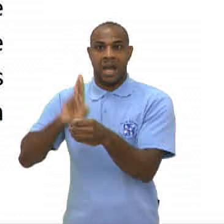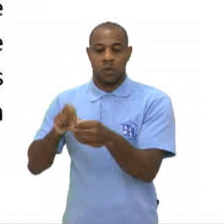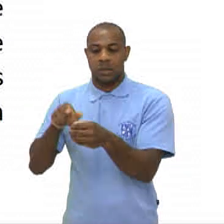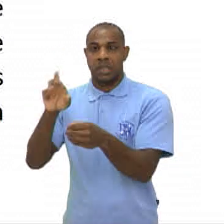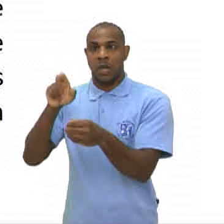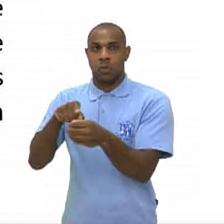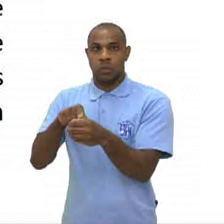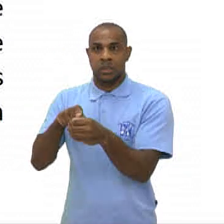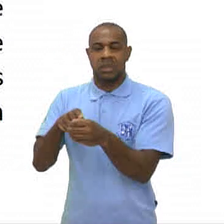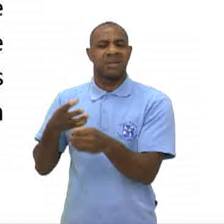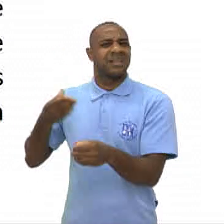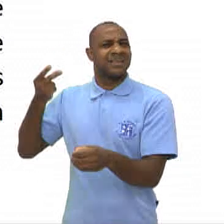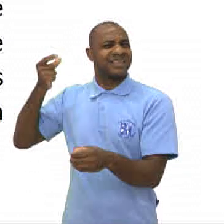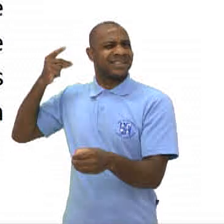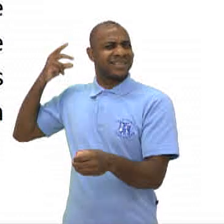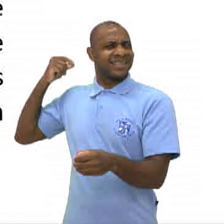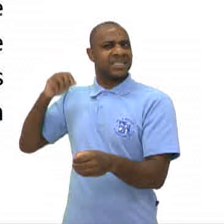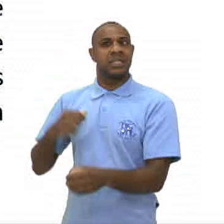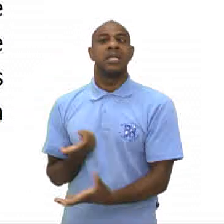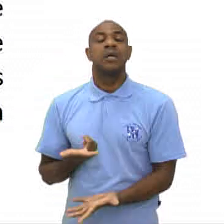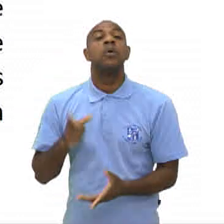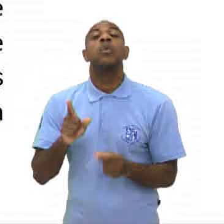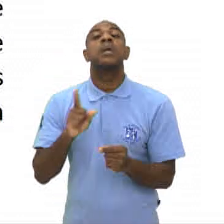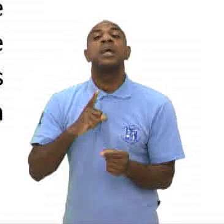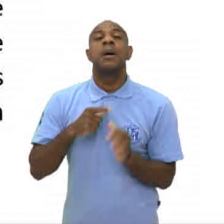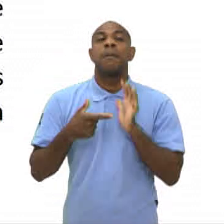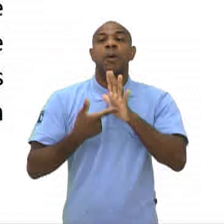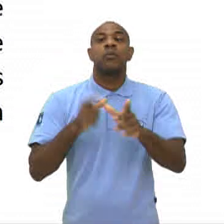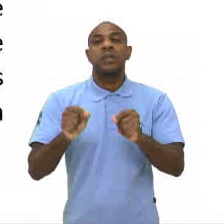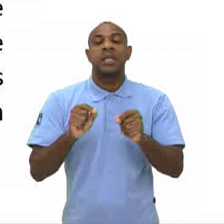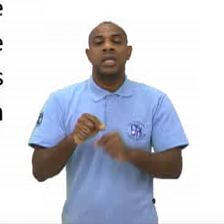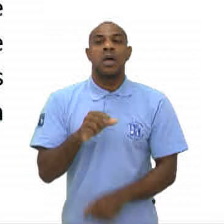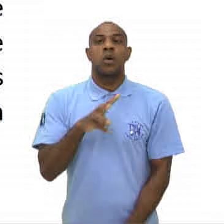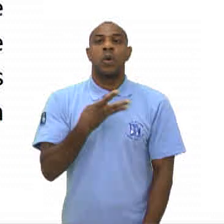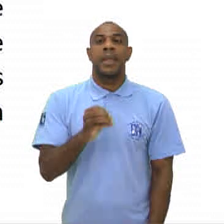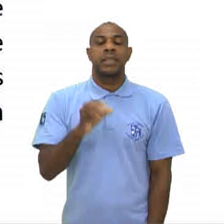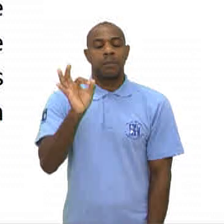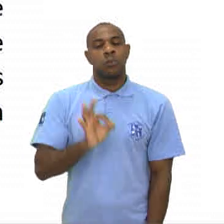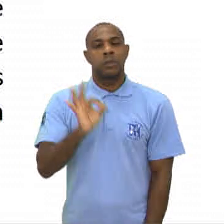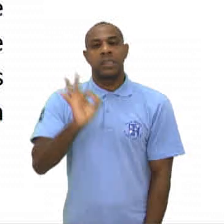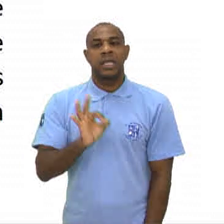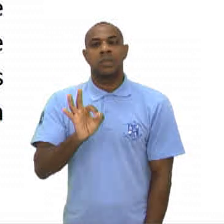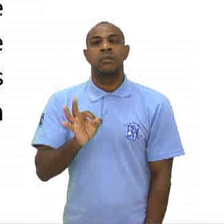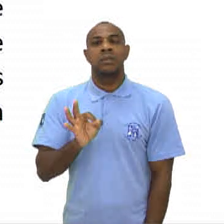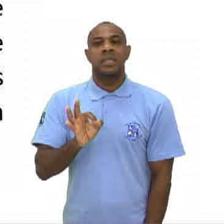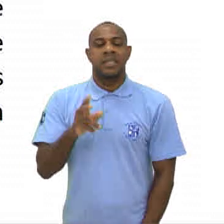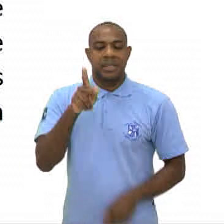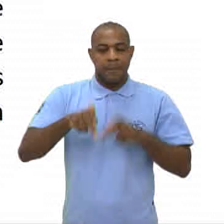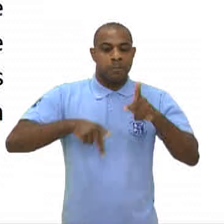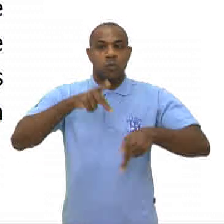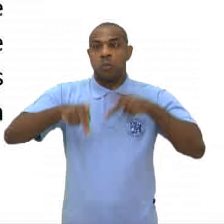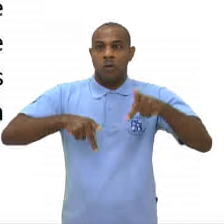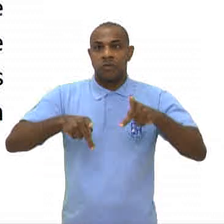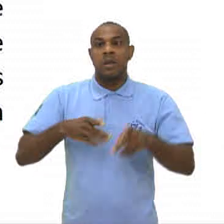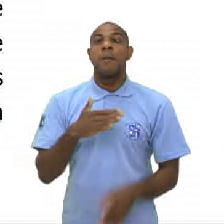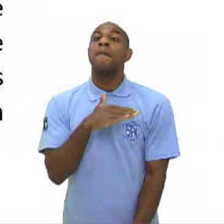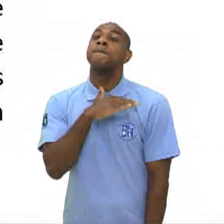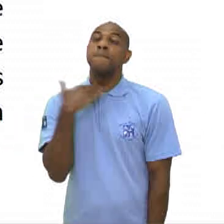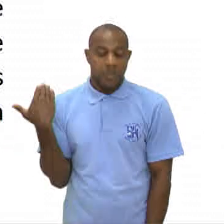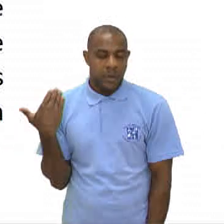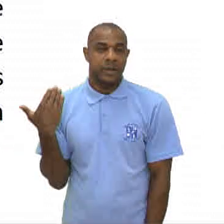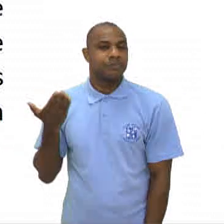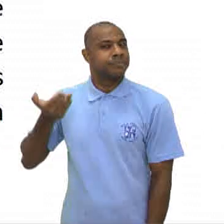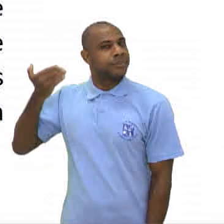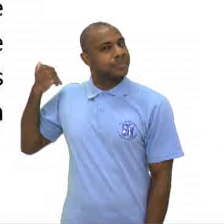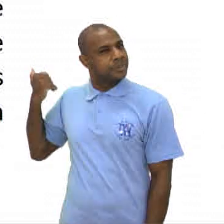durante a década de 1890, estima-se que até 40% da população tenha morrido durante uma epidemia de varíola.